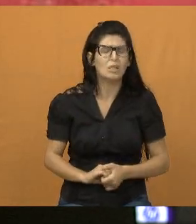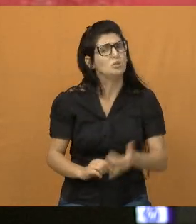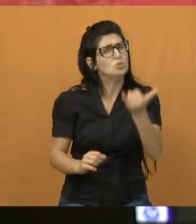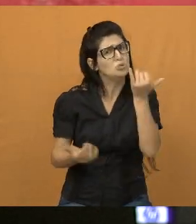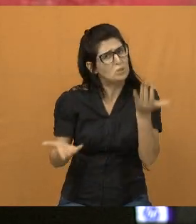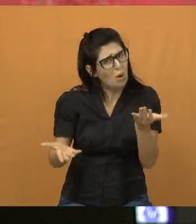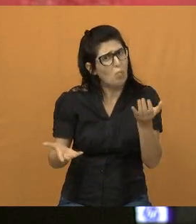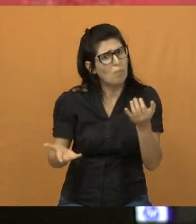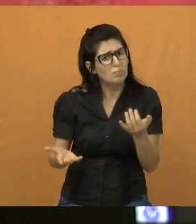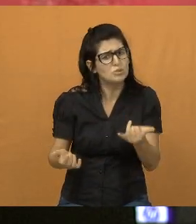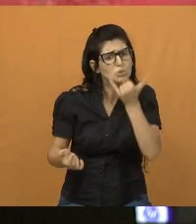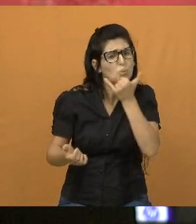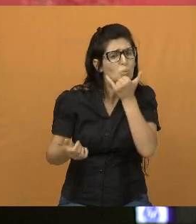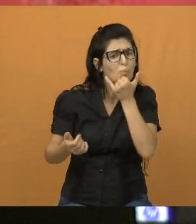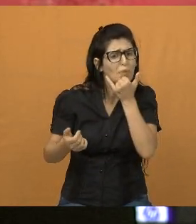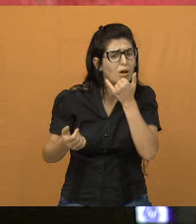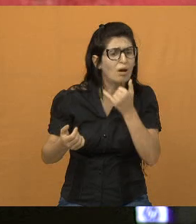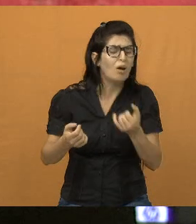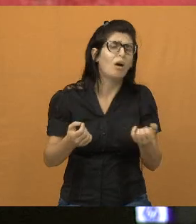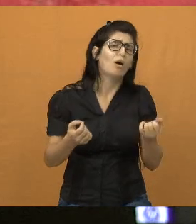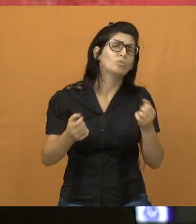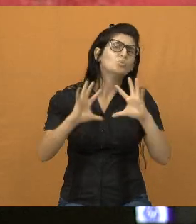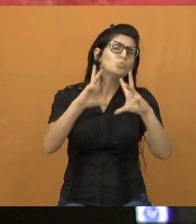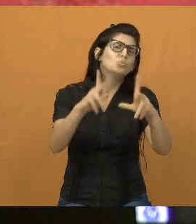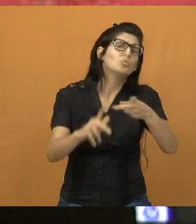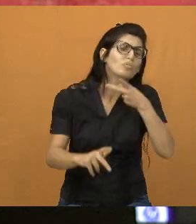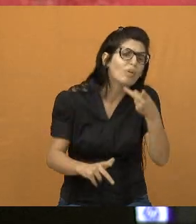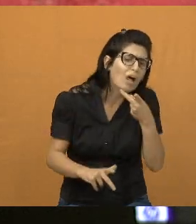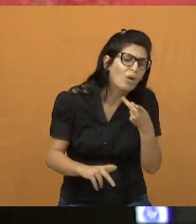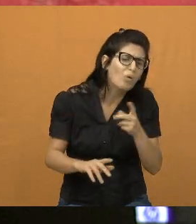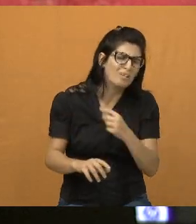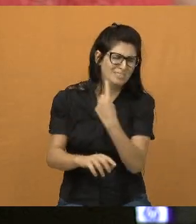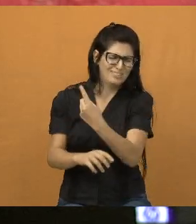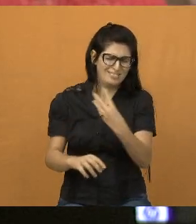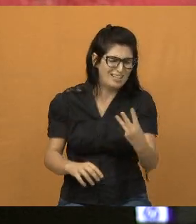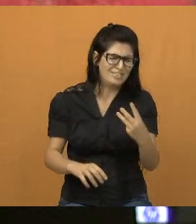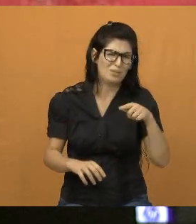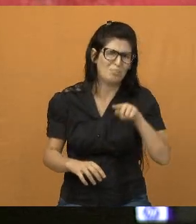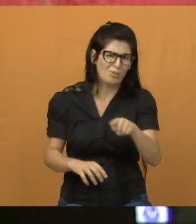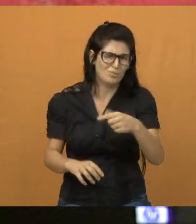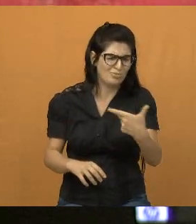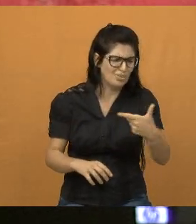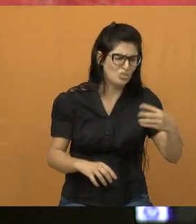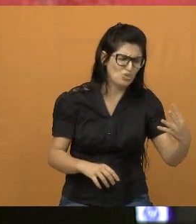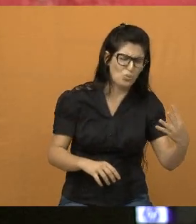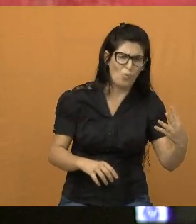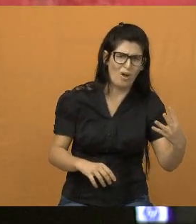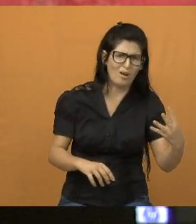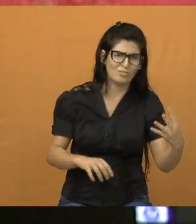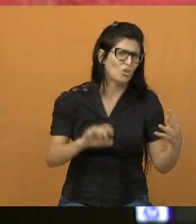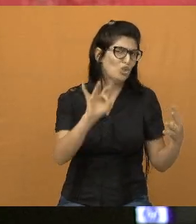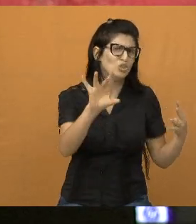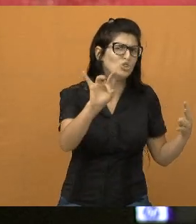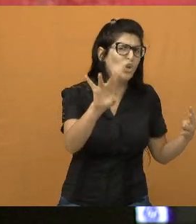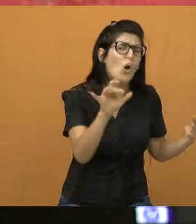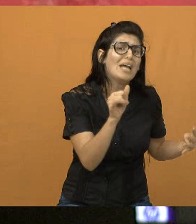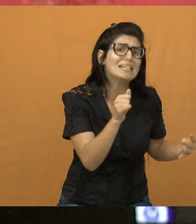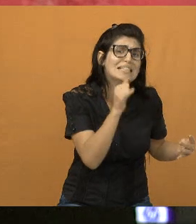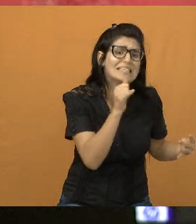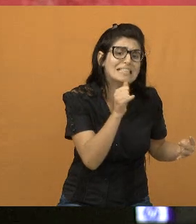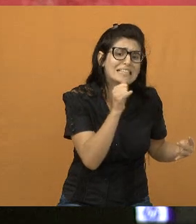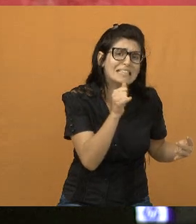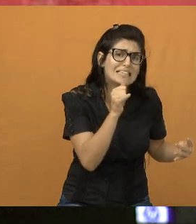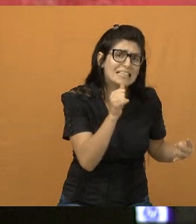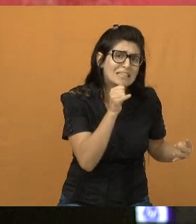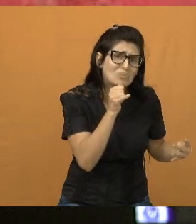desconsiderar a média geral e esse valor 13,24. Isso apenas foi um ensaio que nós fizemos com